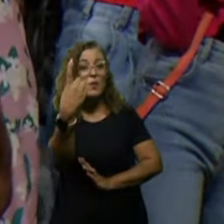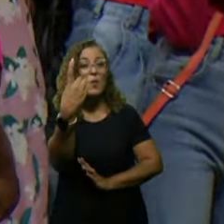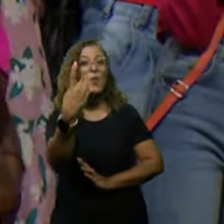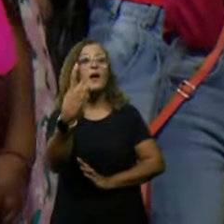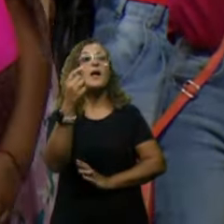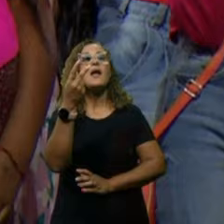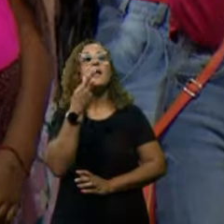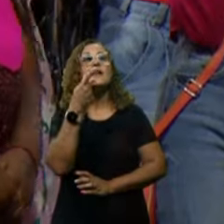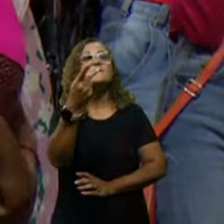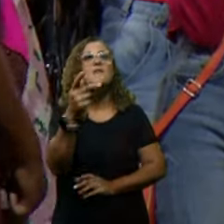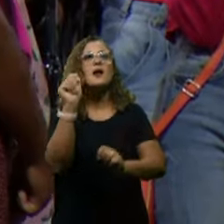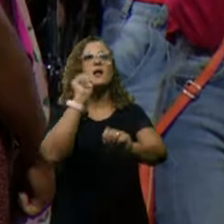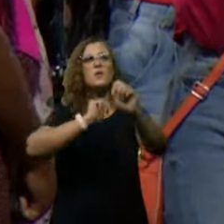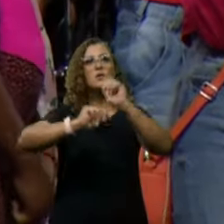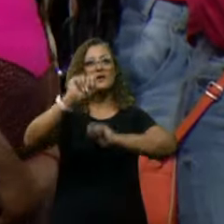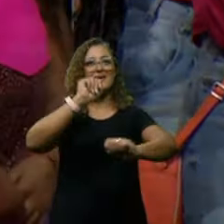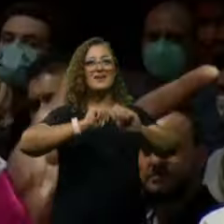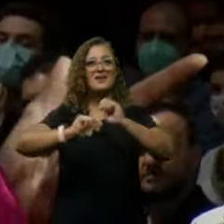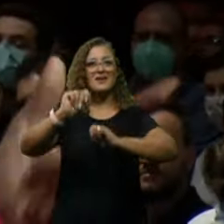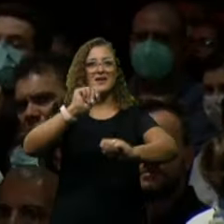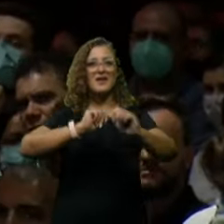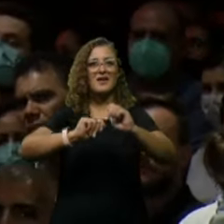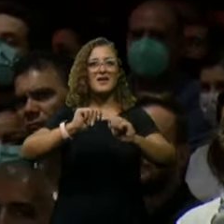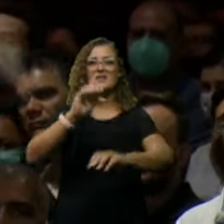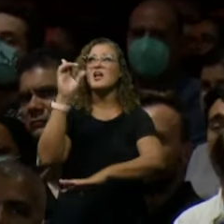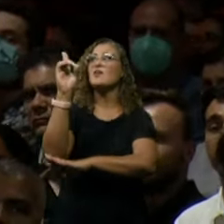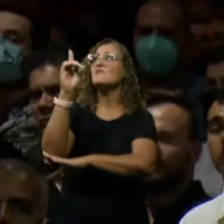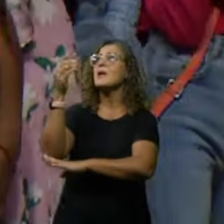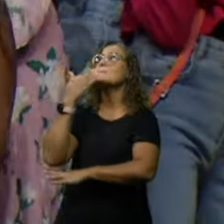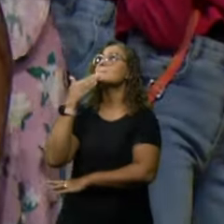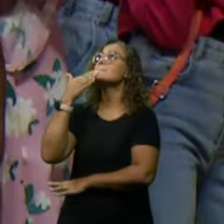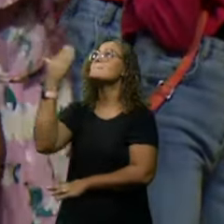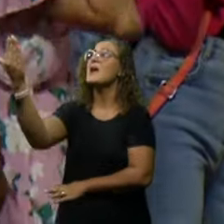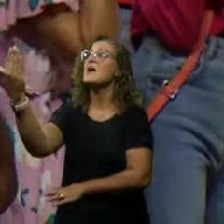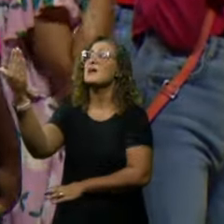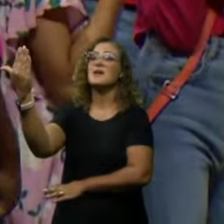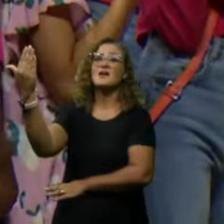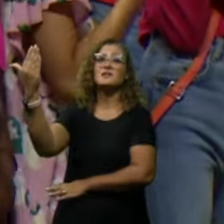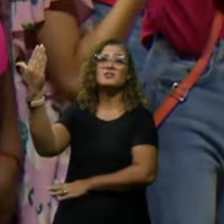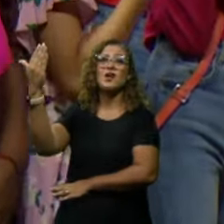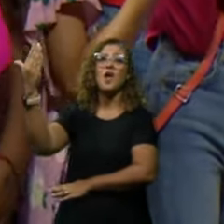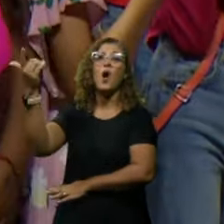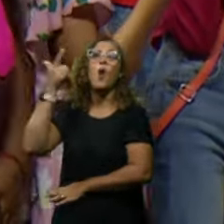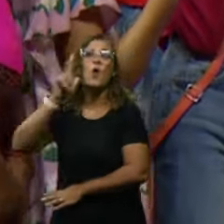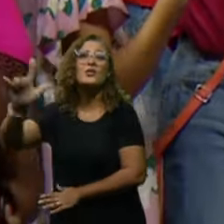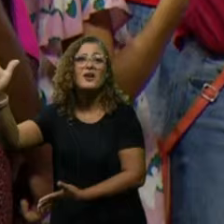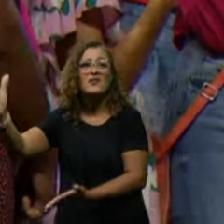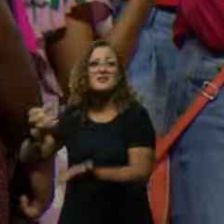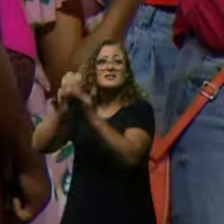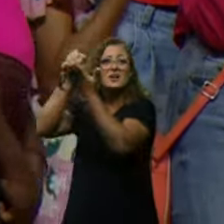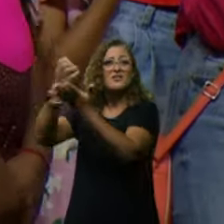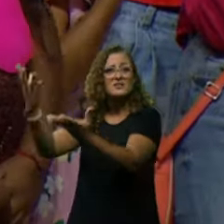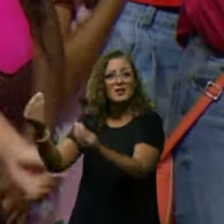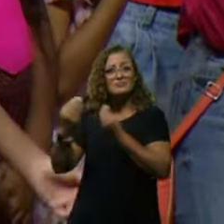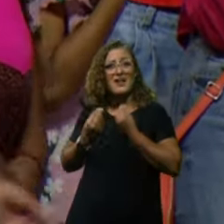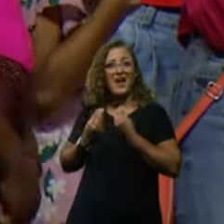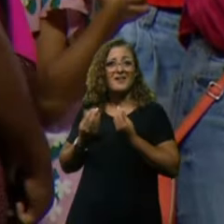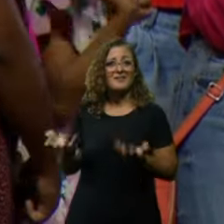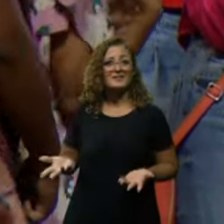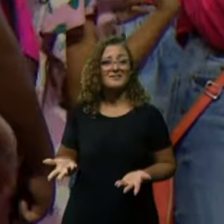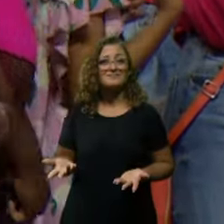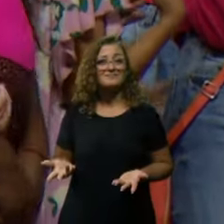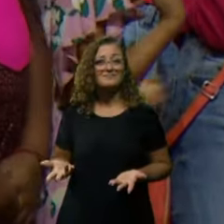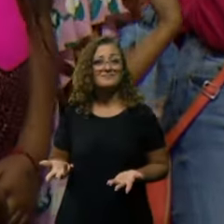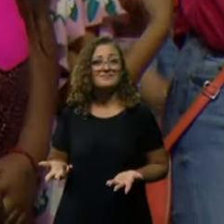e a dar-me salvação porque ele tem certeza Davi é filho da luz Davi